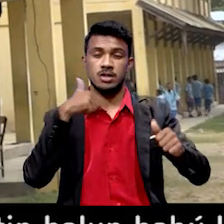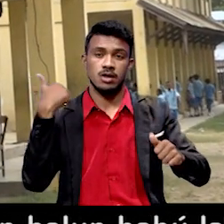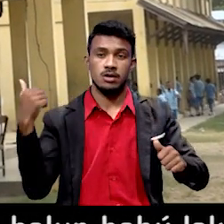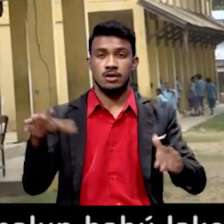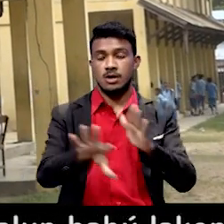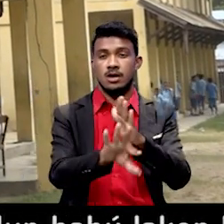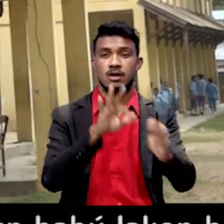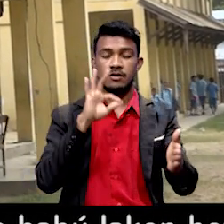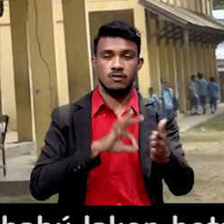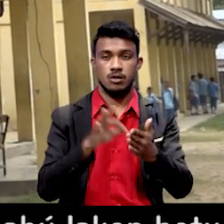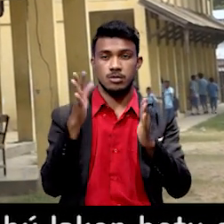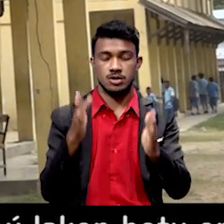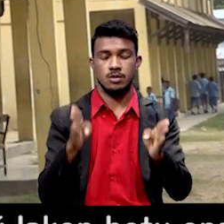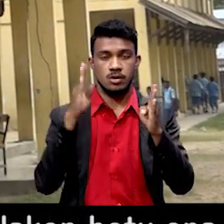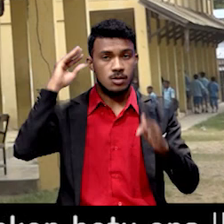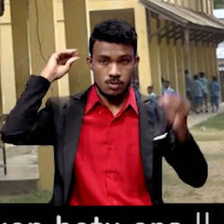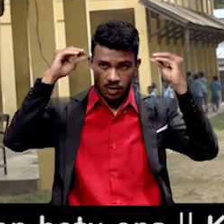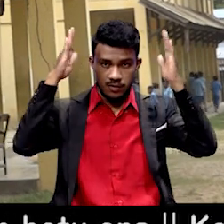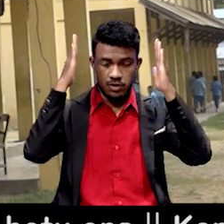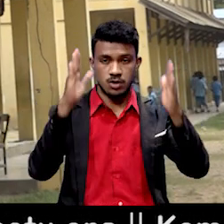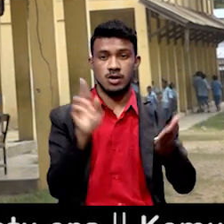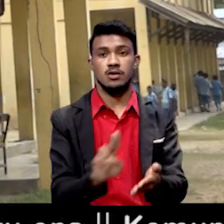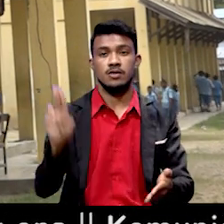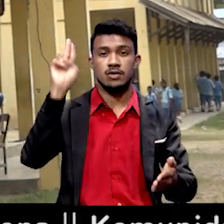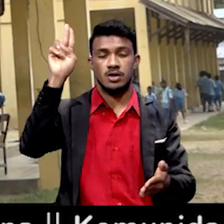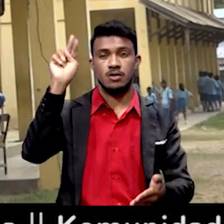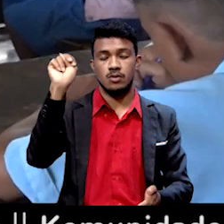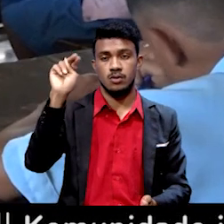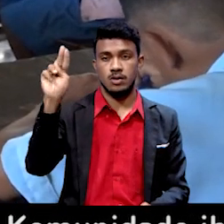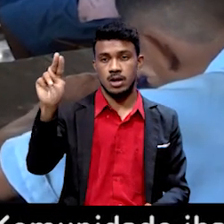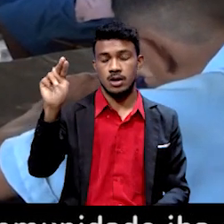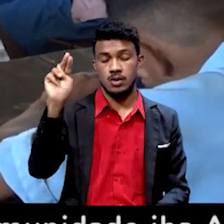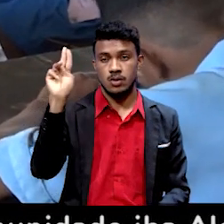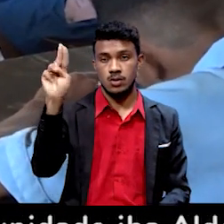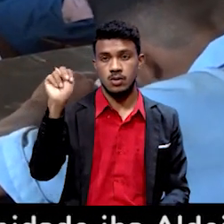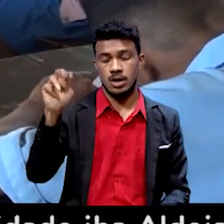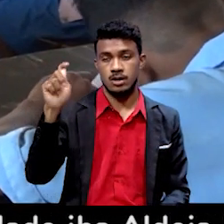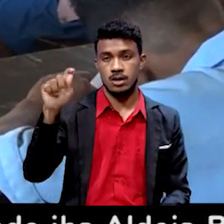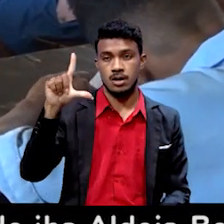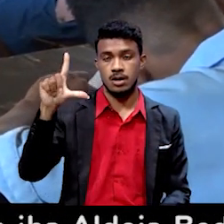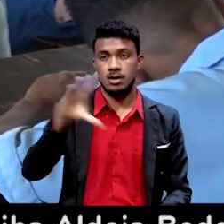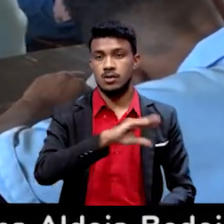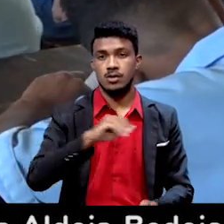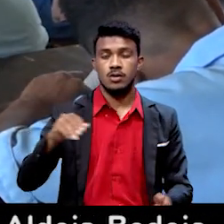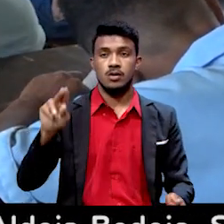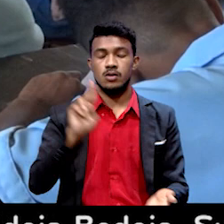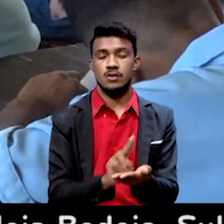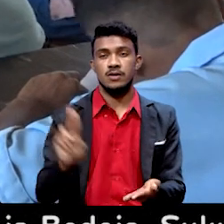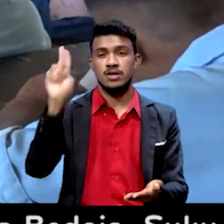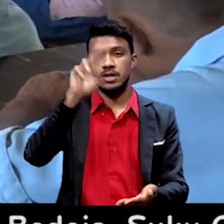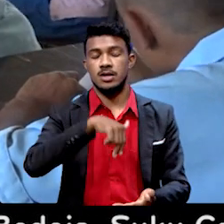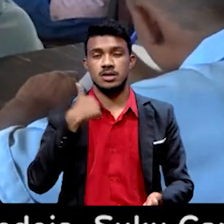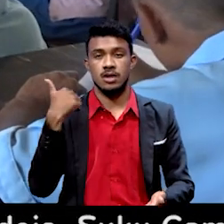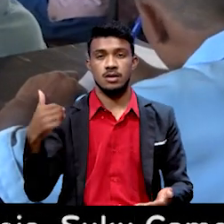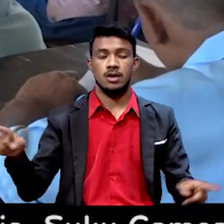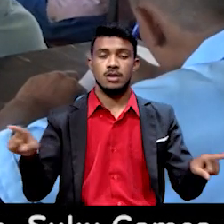retam formação professores, e a Universidade Nacional Timor-Leste, no Universidade Privada Sira. Cabe a situação ainda